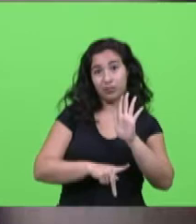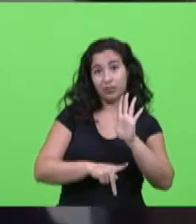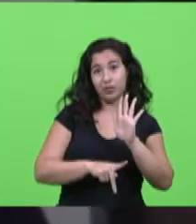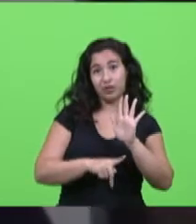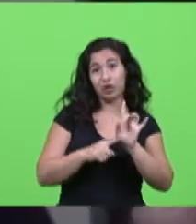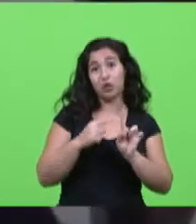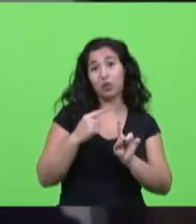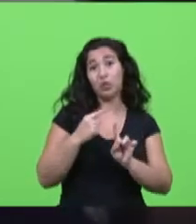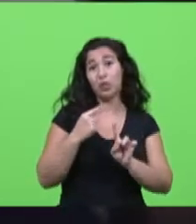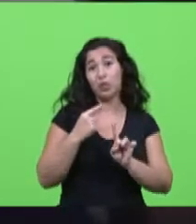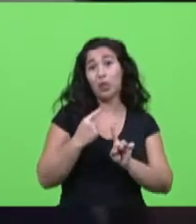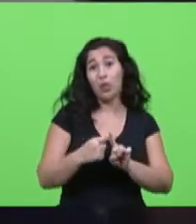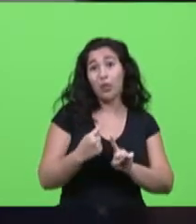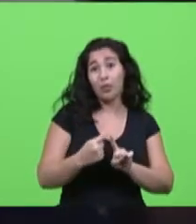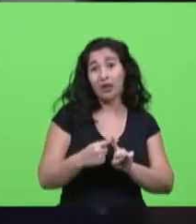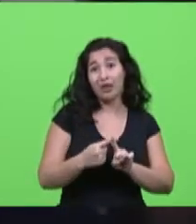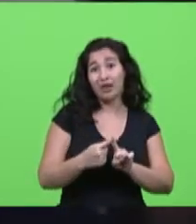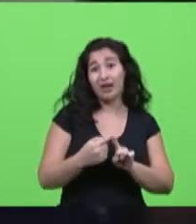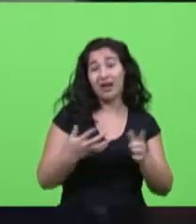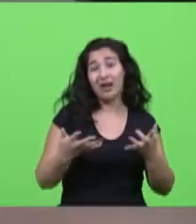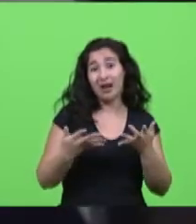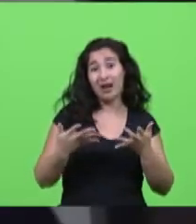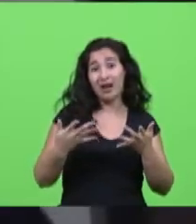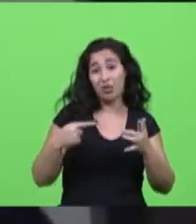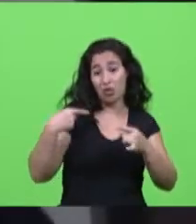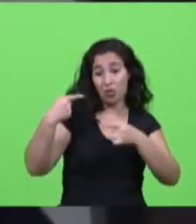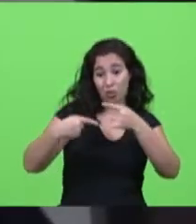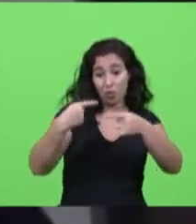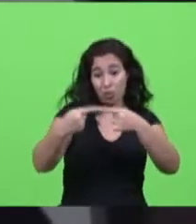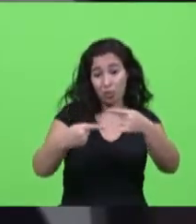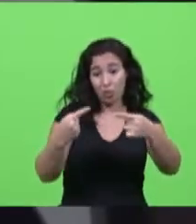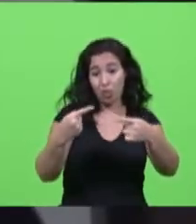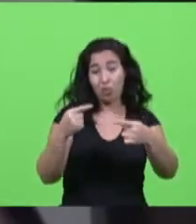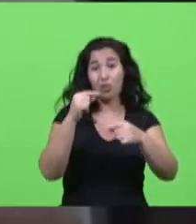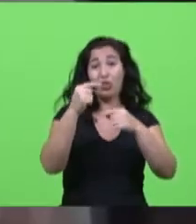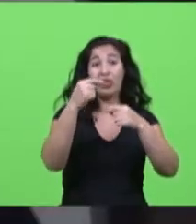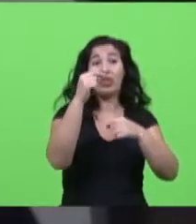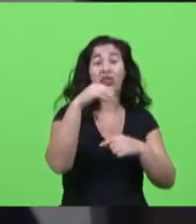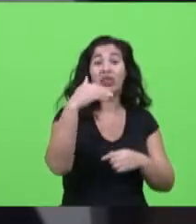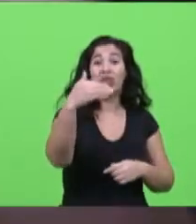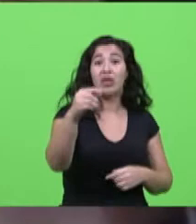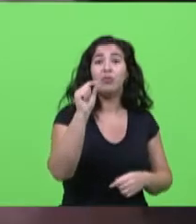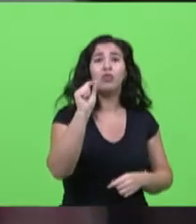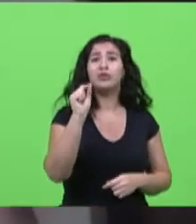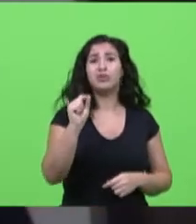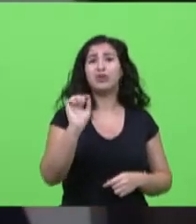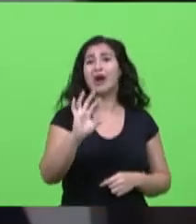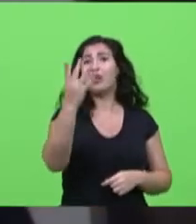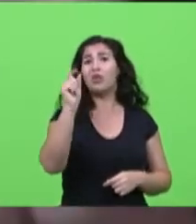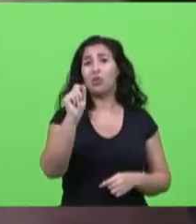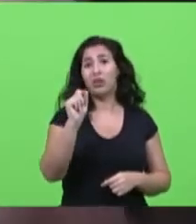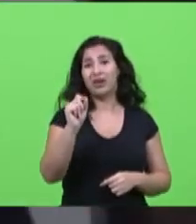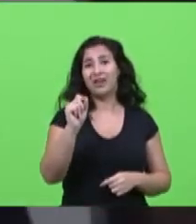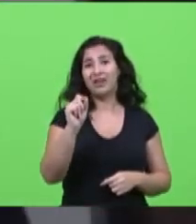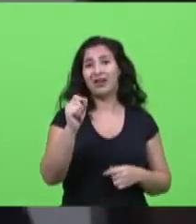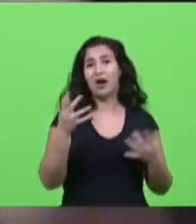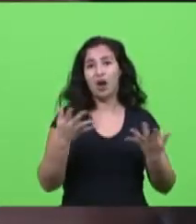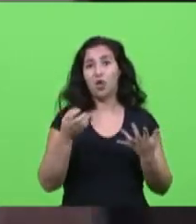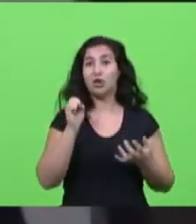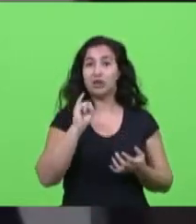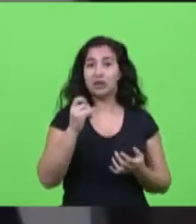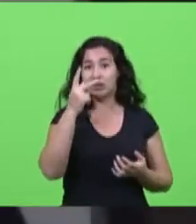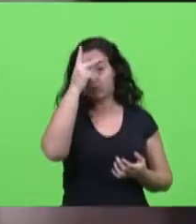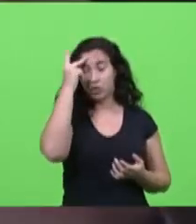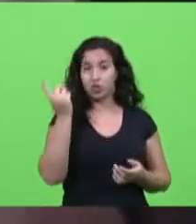pelo efeito que isso pode proporcionar. No meu ponto de vista, isso pode proporcionar mais pandemia, mais vírus,